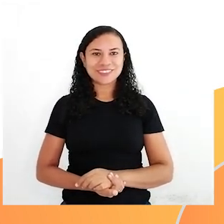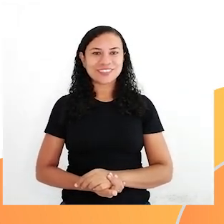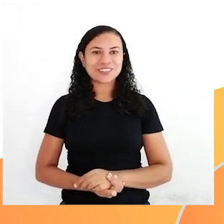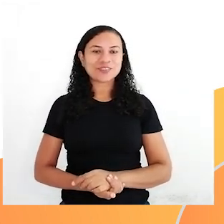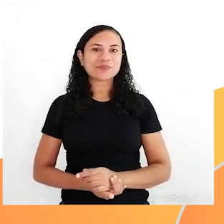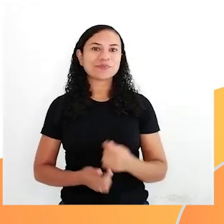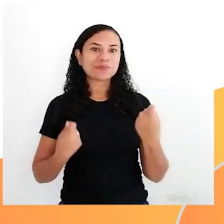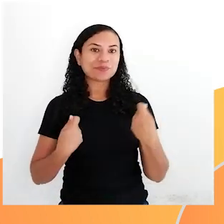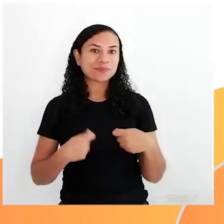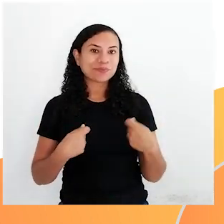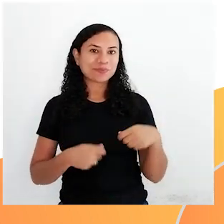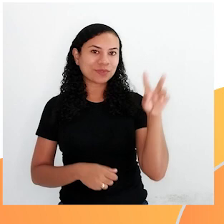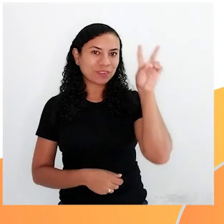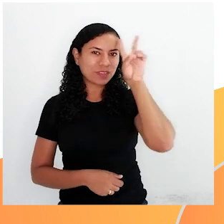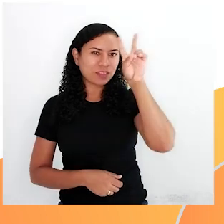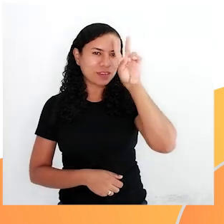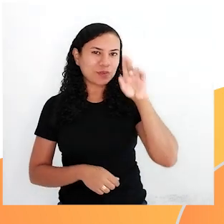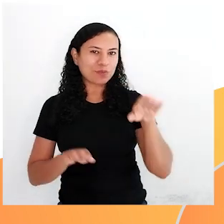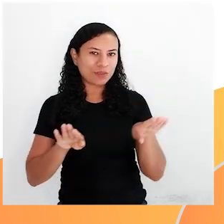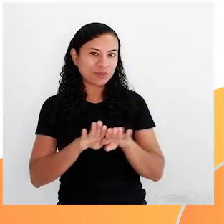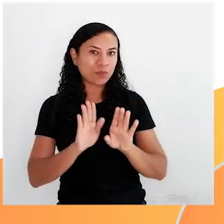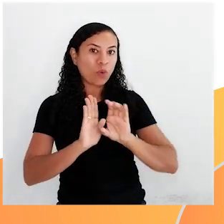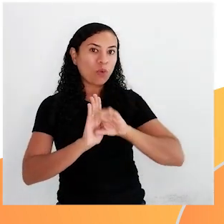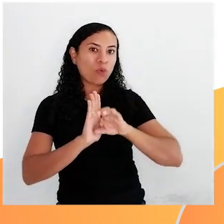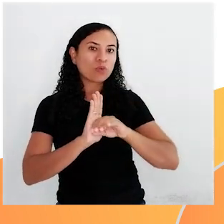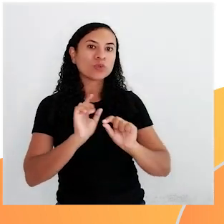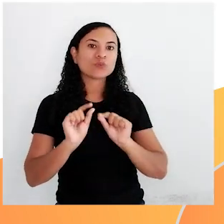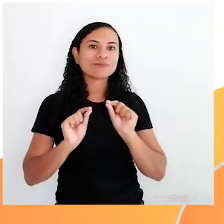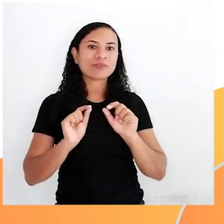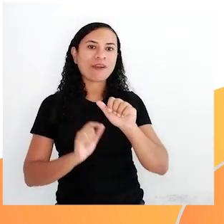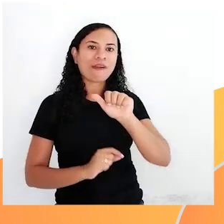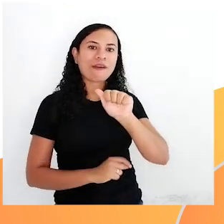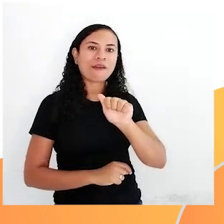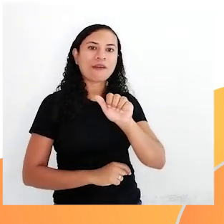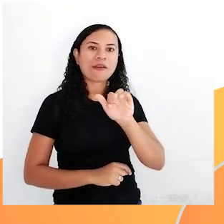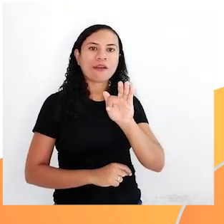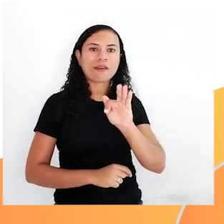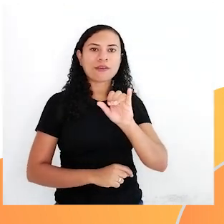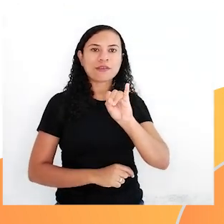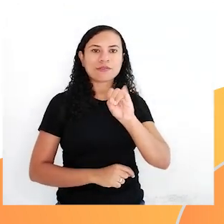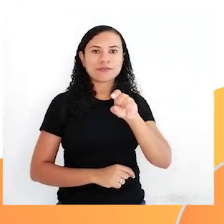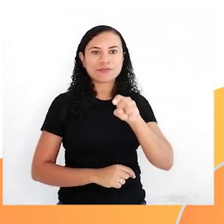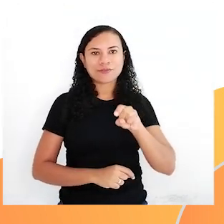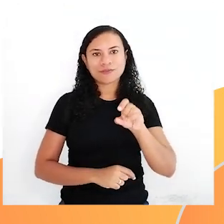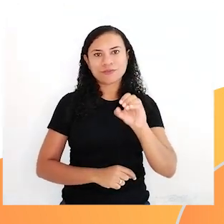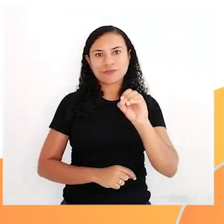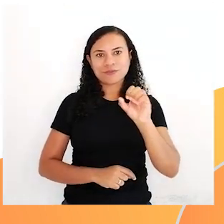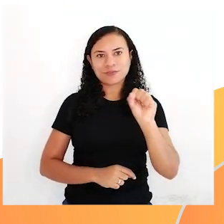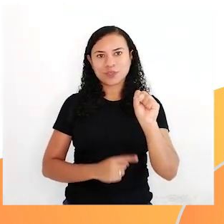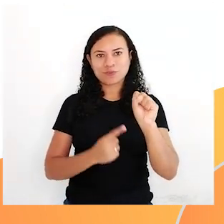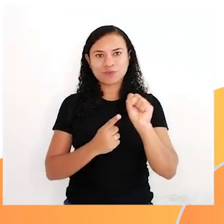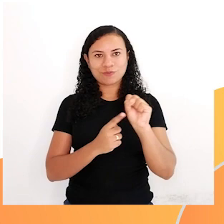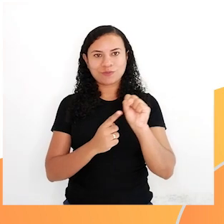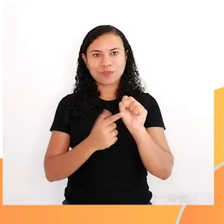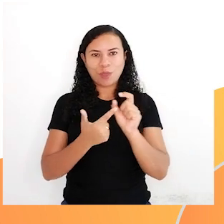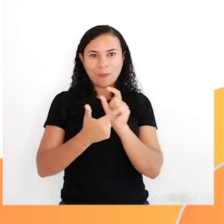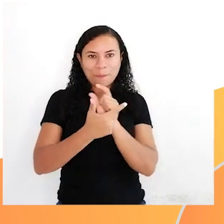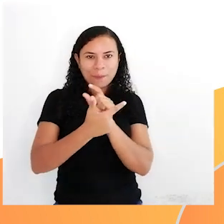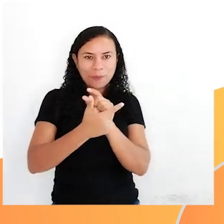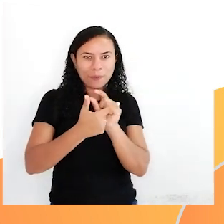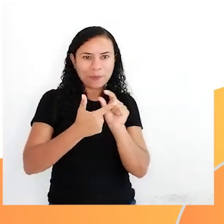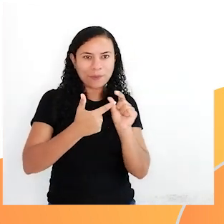Temos que relembrar também o conceito de afixos, que são as menores partículas significativas da